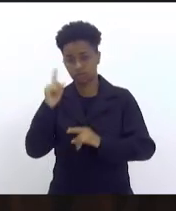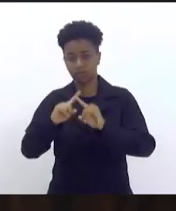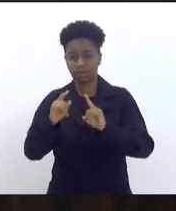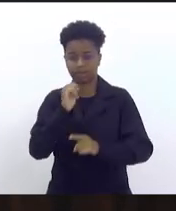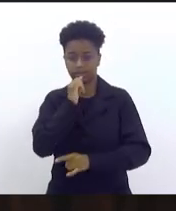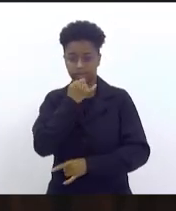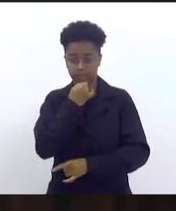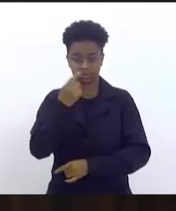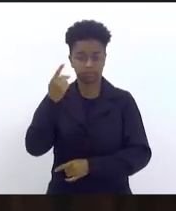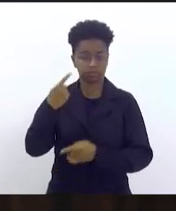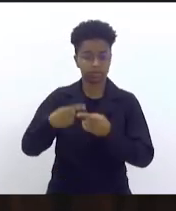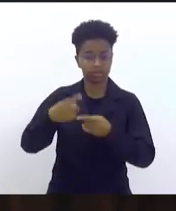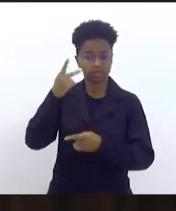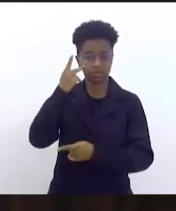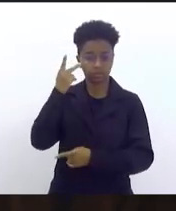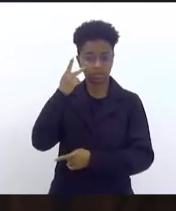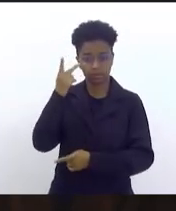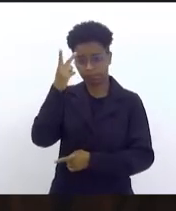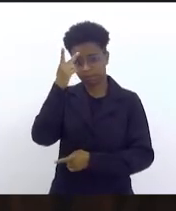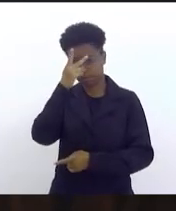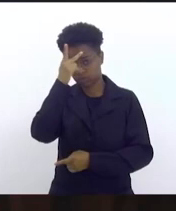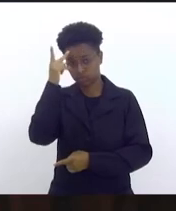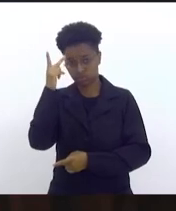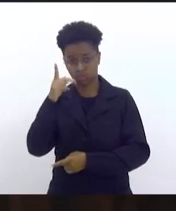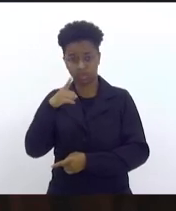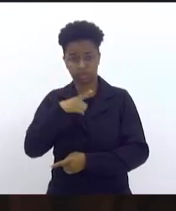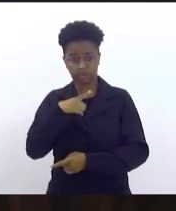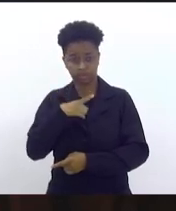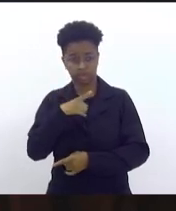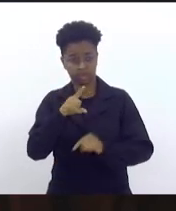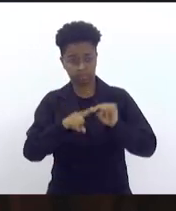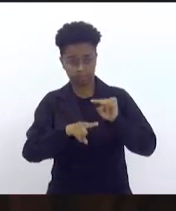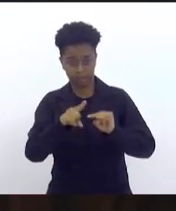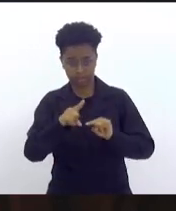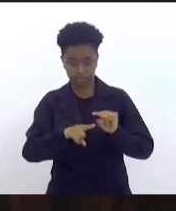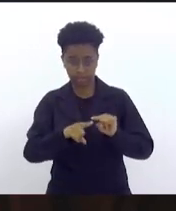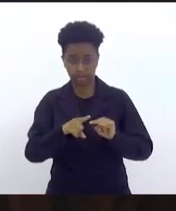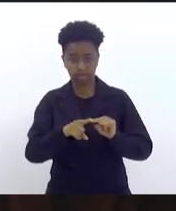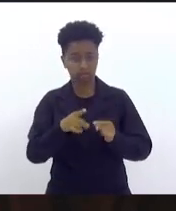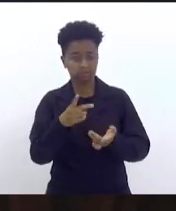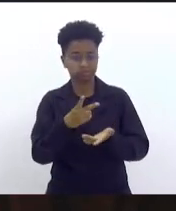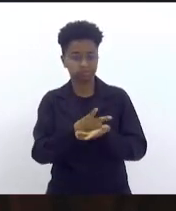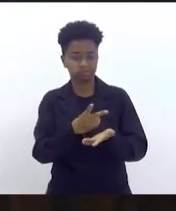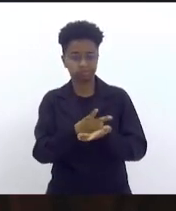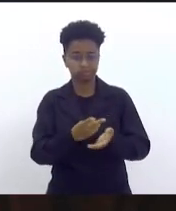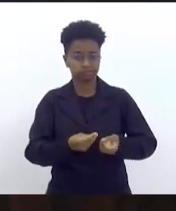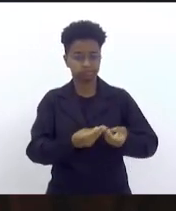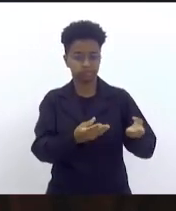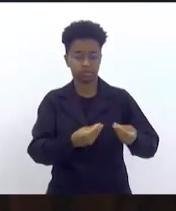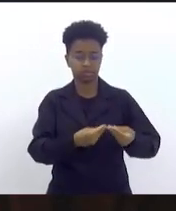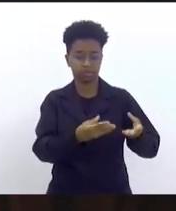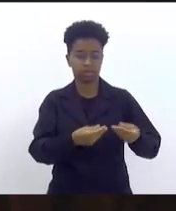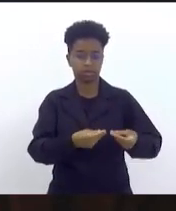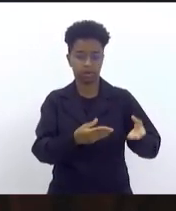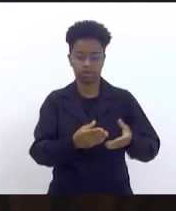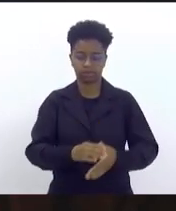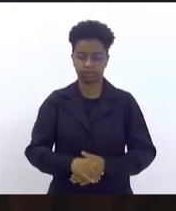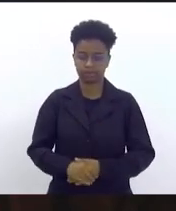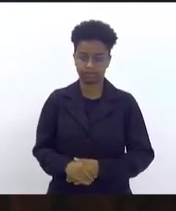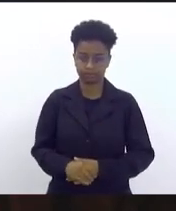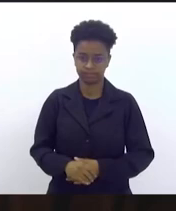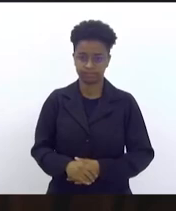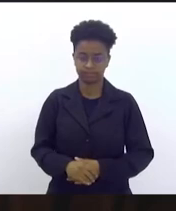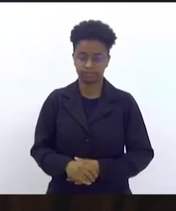e famílias tem tido essa substância como algo presente nas suas vidas e como